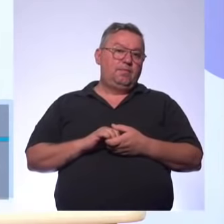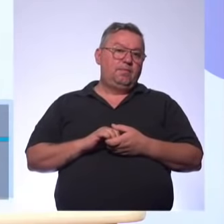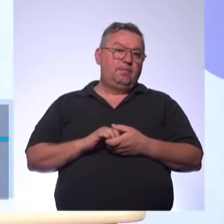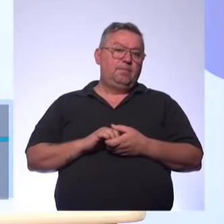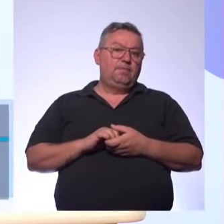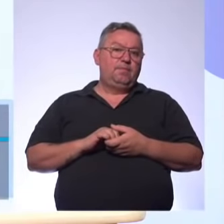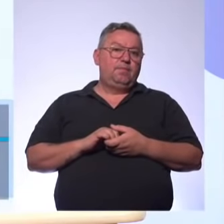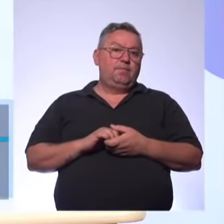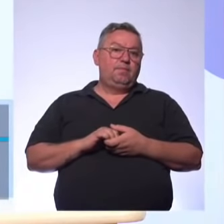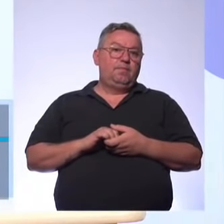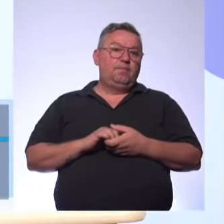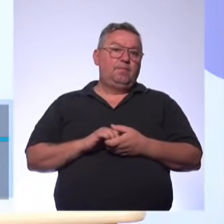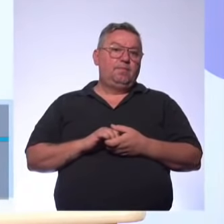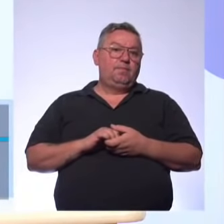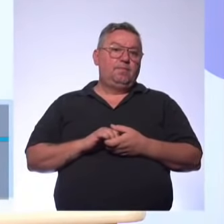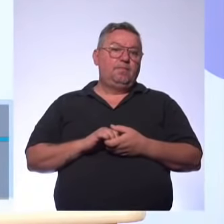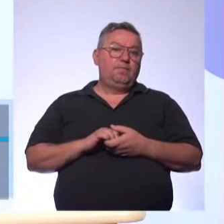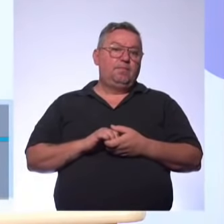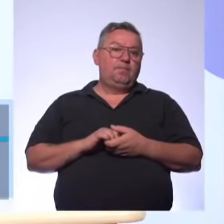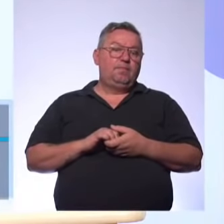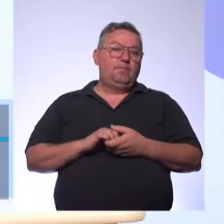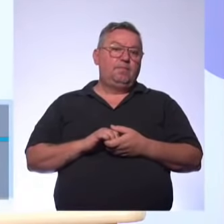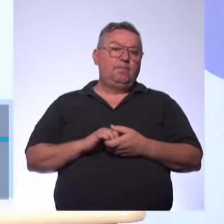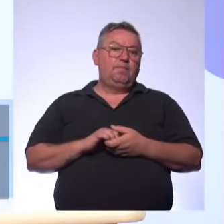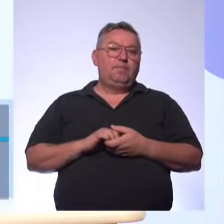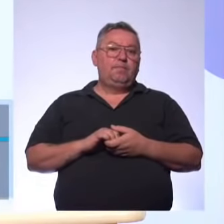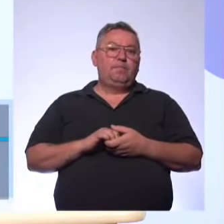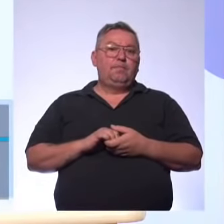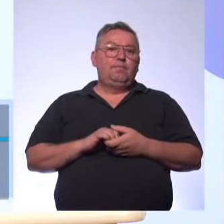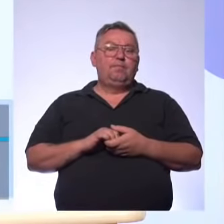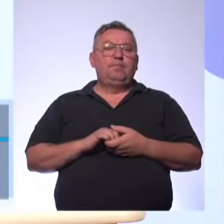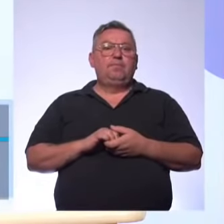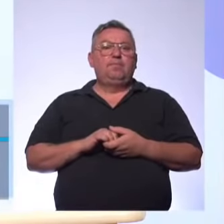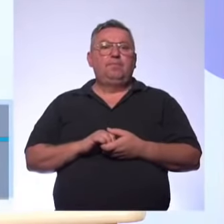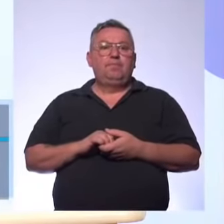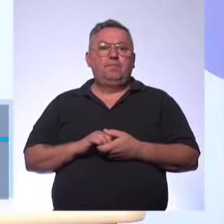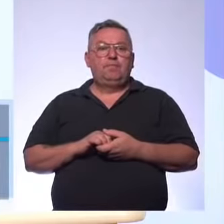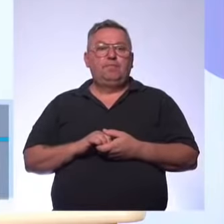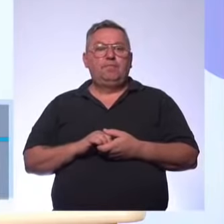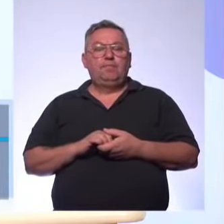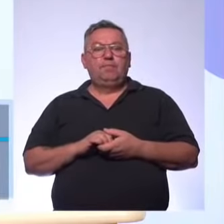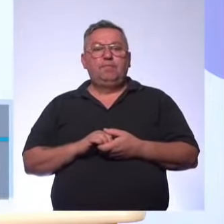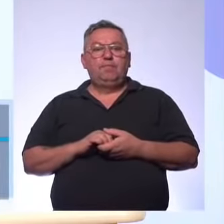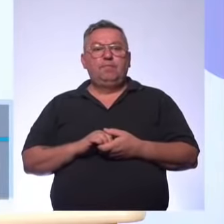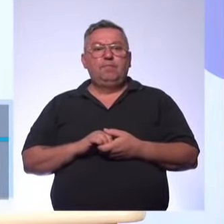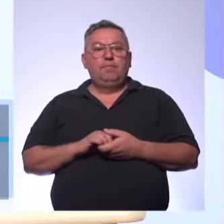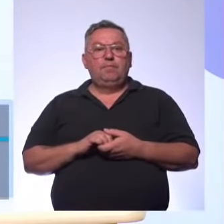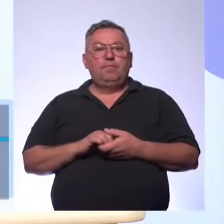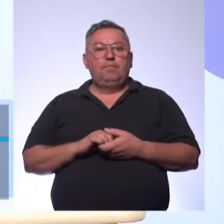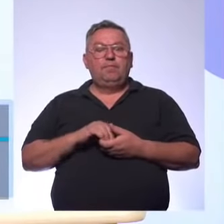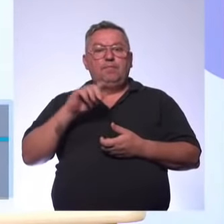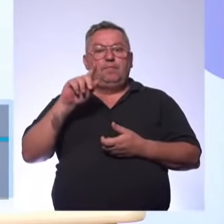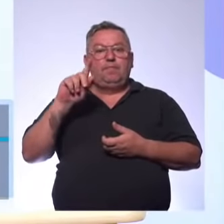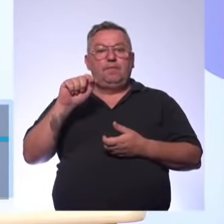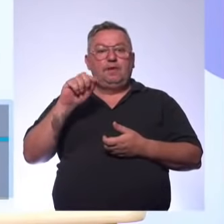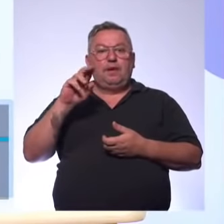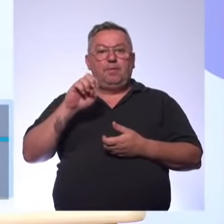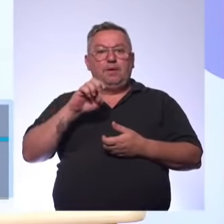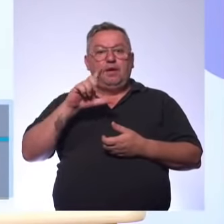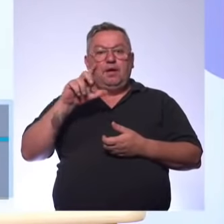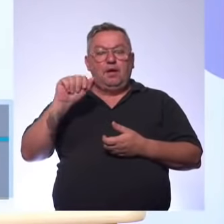primeira colocar, Mel, respondeu we don't throw trash on the ground. A Gabriela,